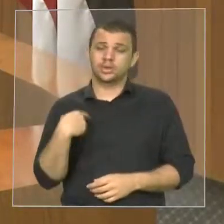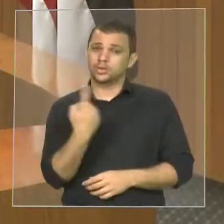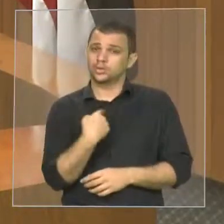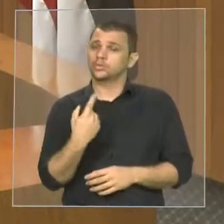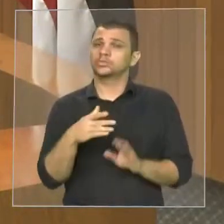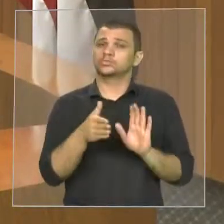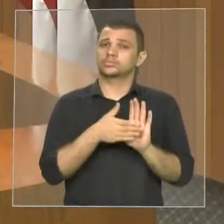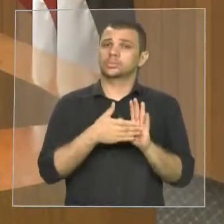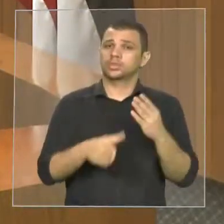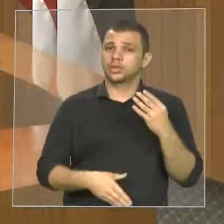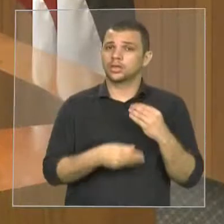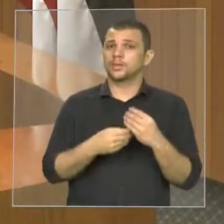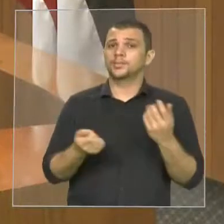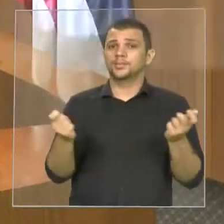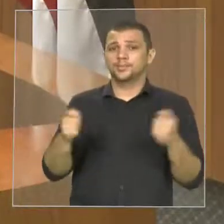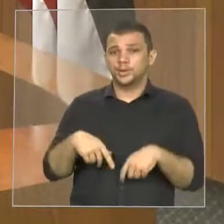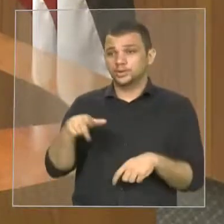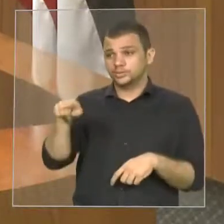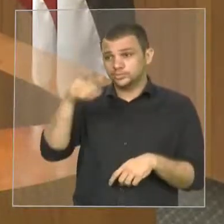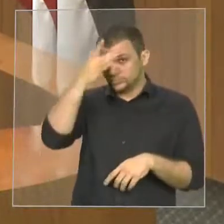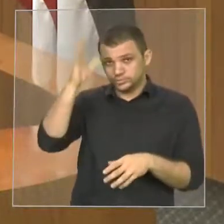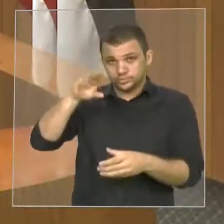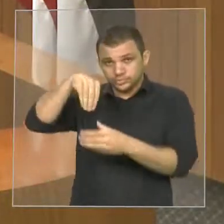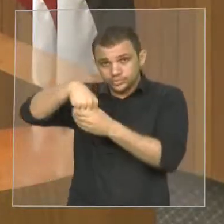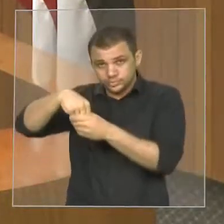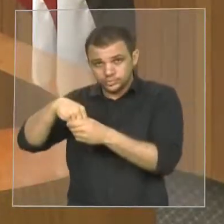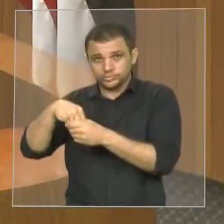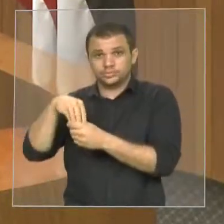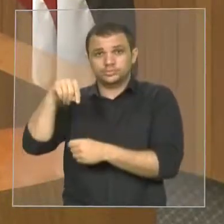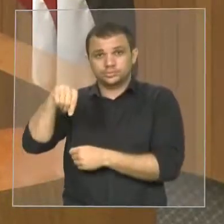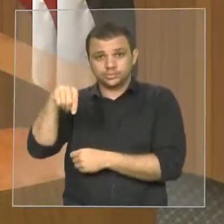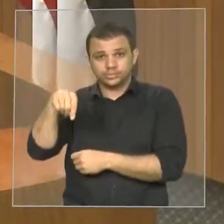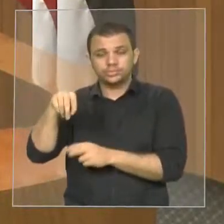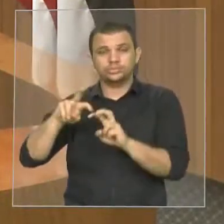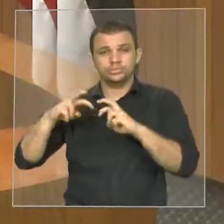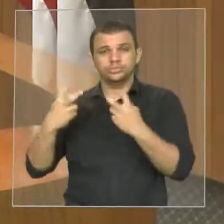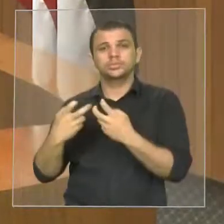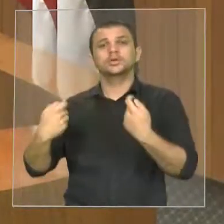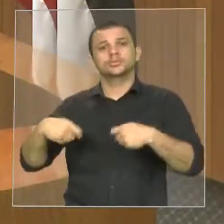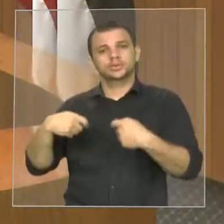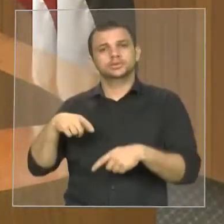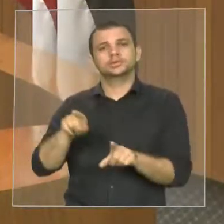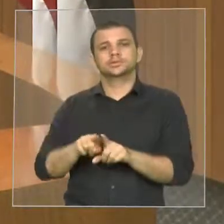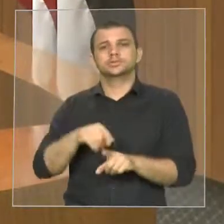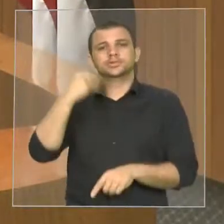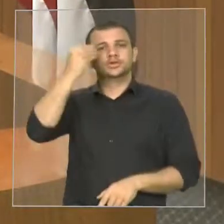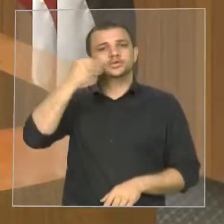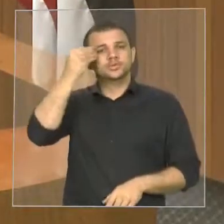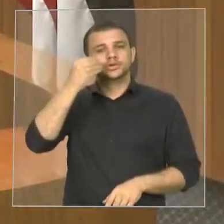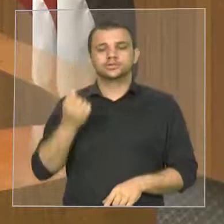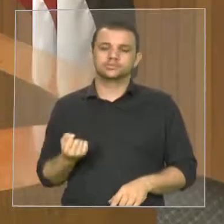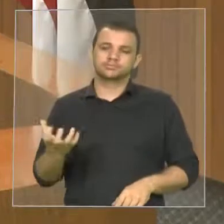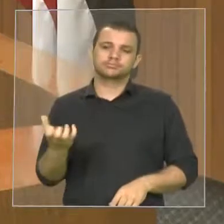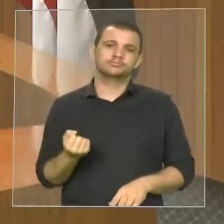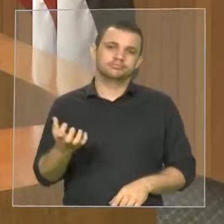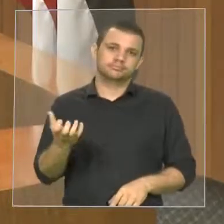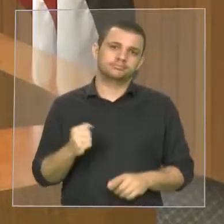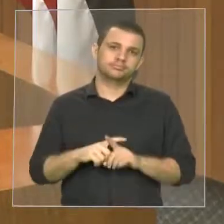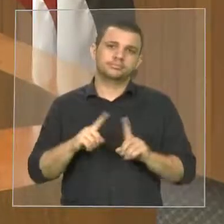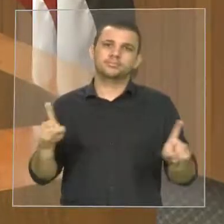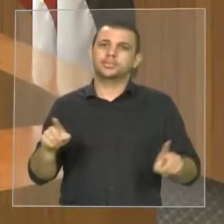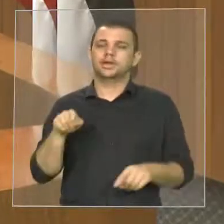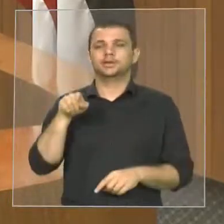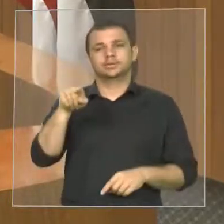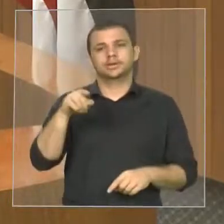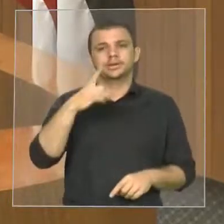do Conselho tenham também experiência na área previdenciária, mas eu vejo que não foi acolhido na emenda apresentada pelo